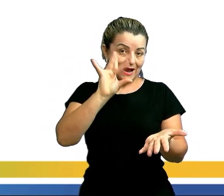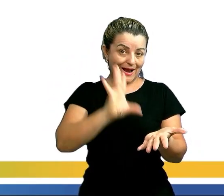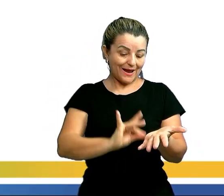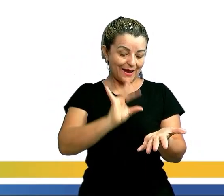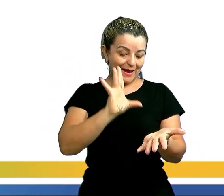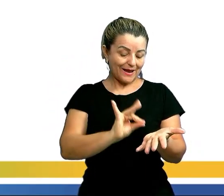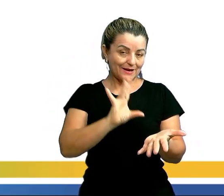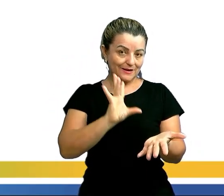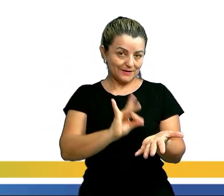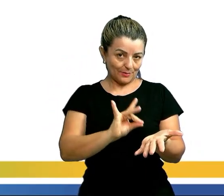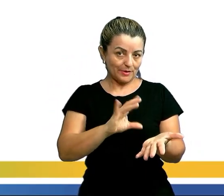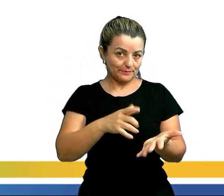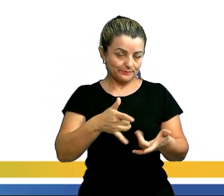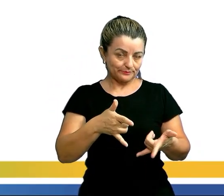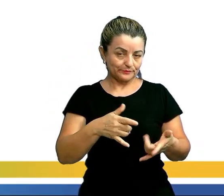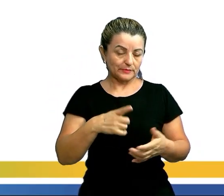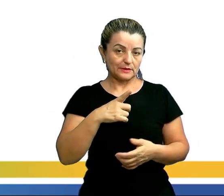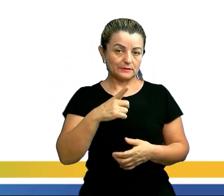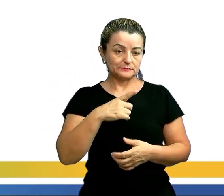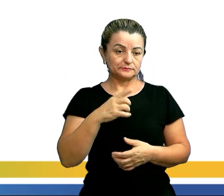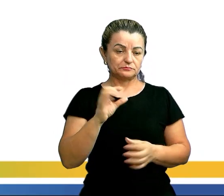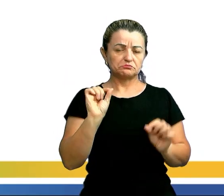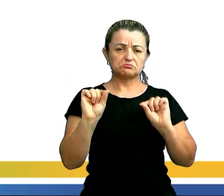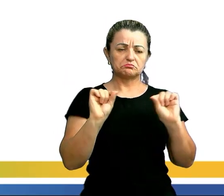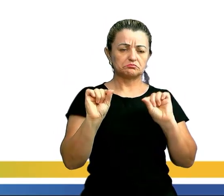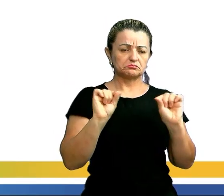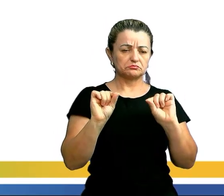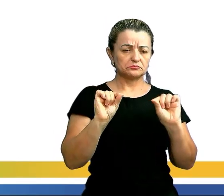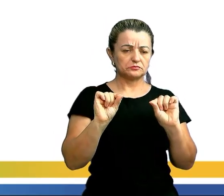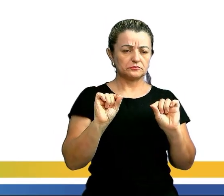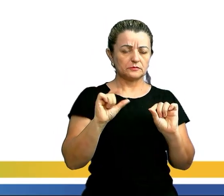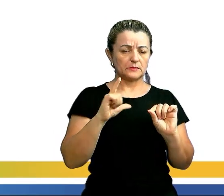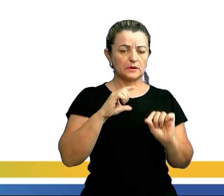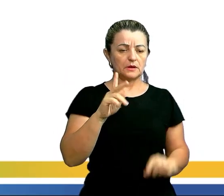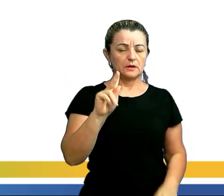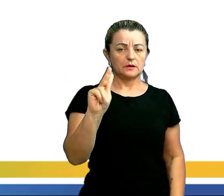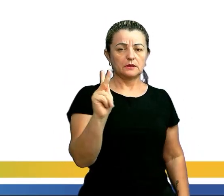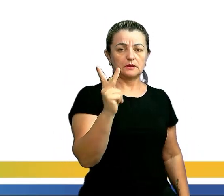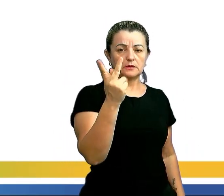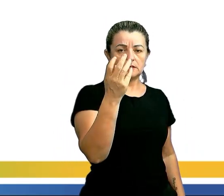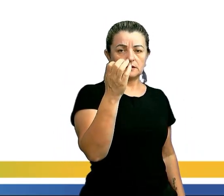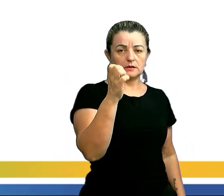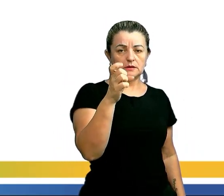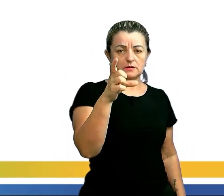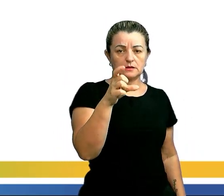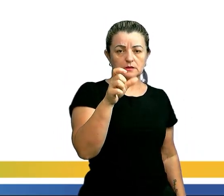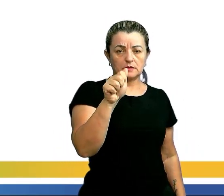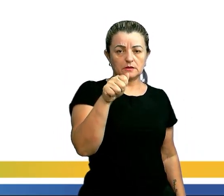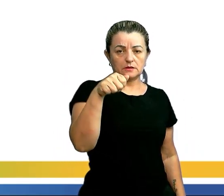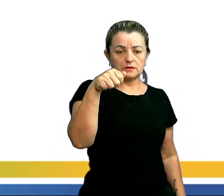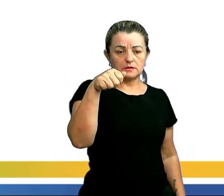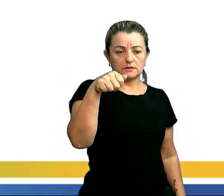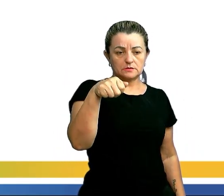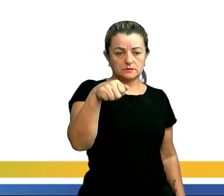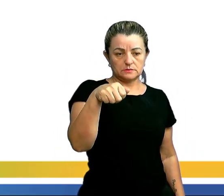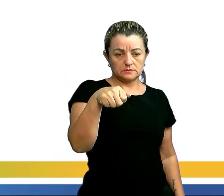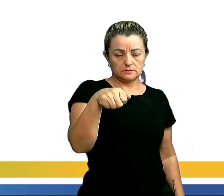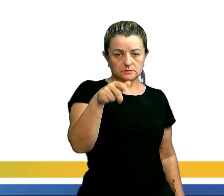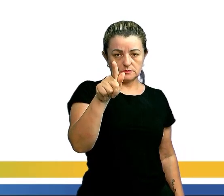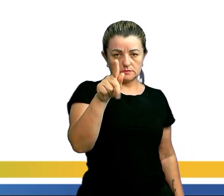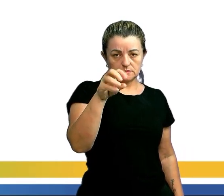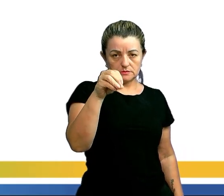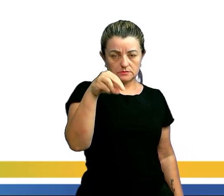de um hexágono regular. Pessoal, se você não sabe o que é hexágono, ó, ele tem 6 lados de medidas iguais,